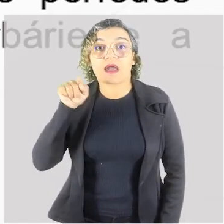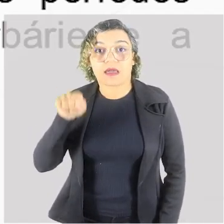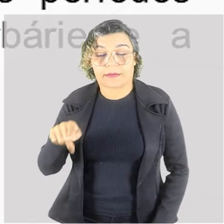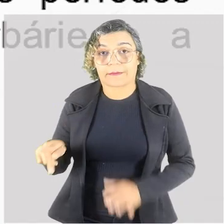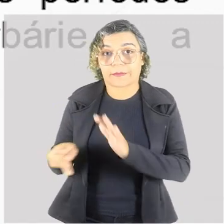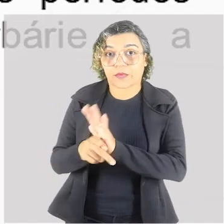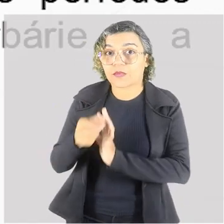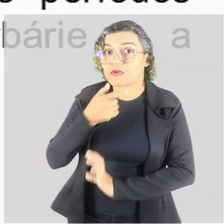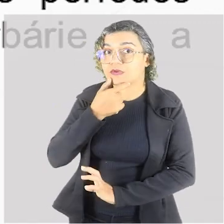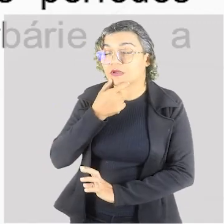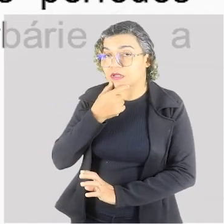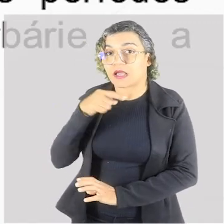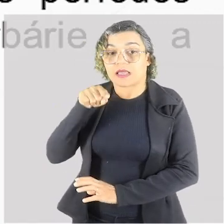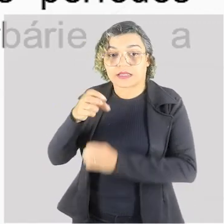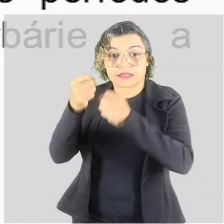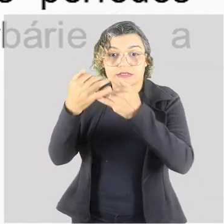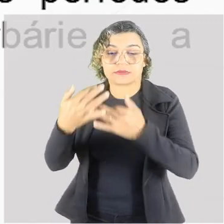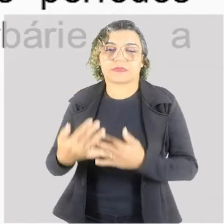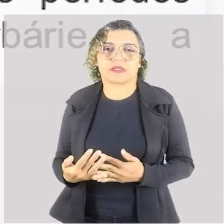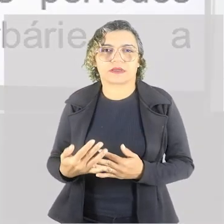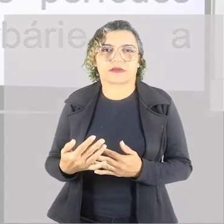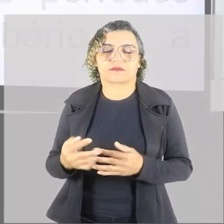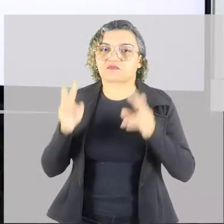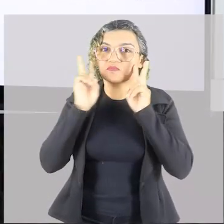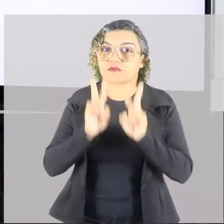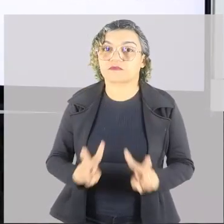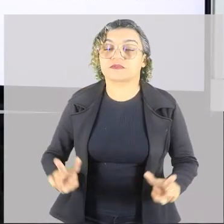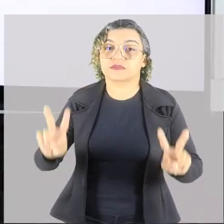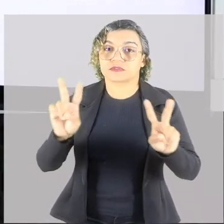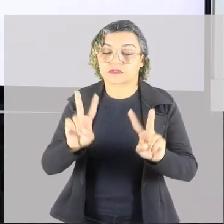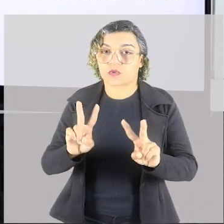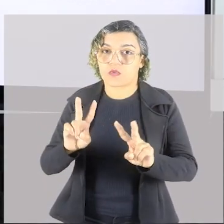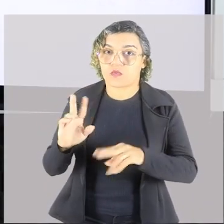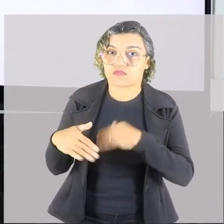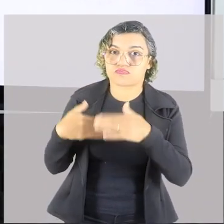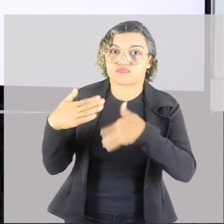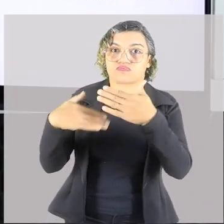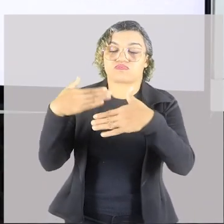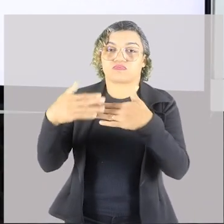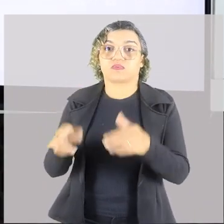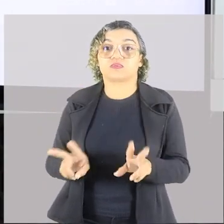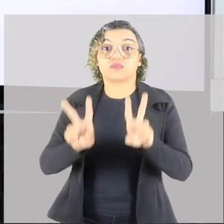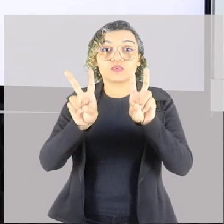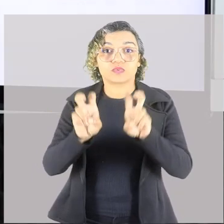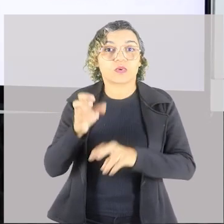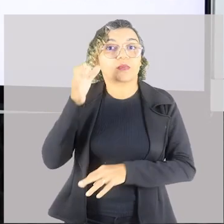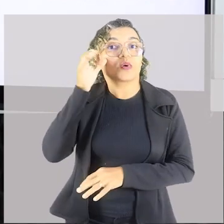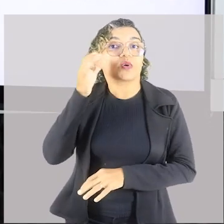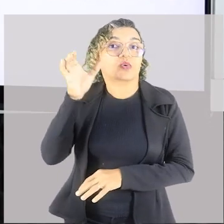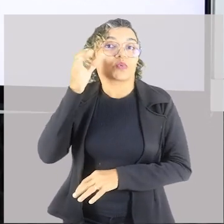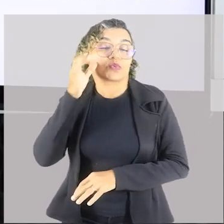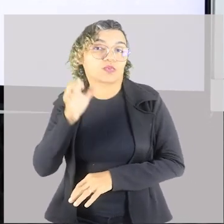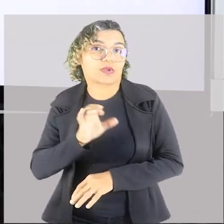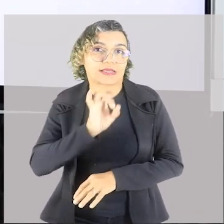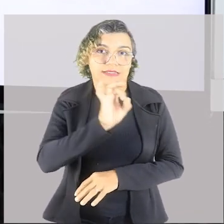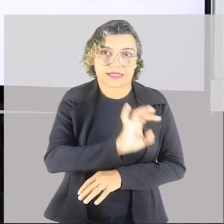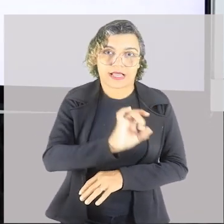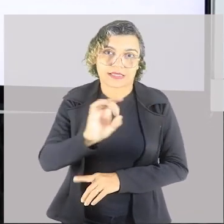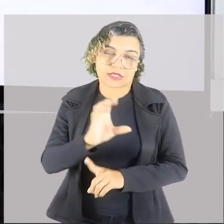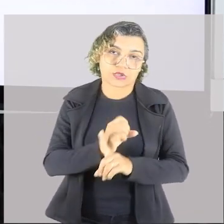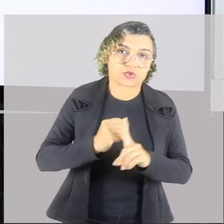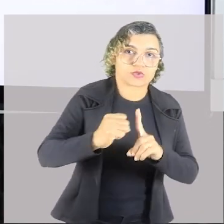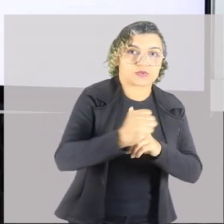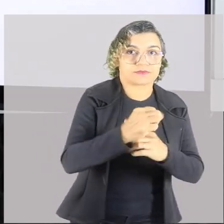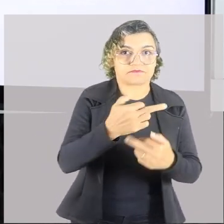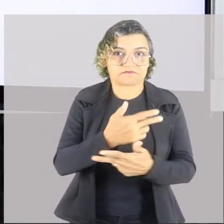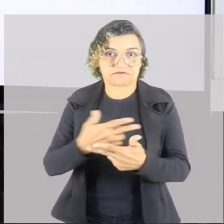vai consolidar a visão evolucionista no estudo sobre a cultura, sobre as sociedades. De